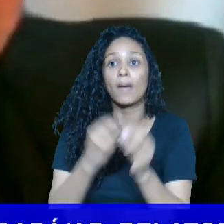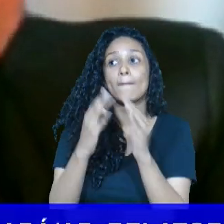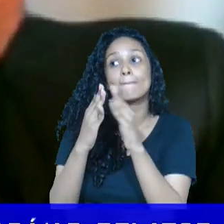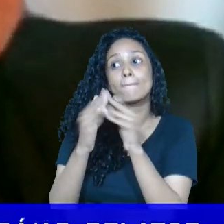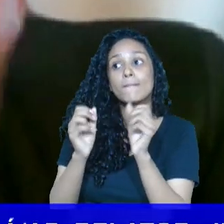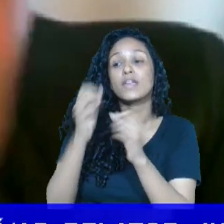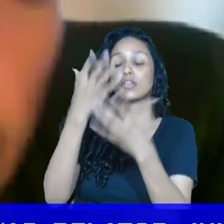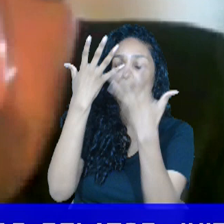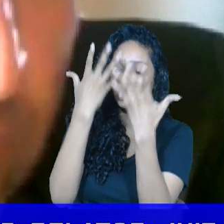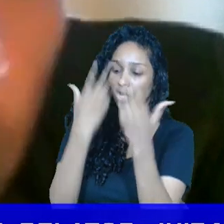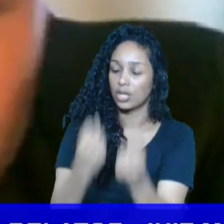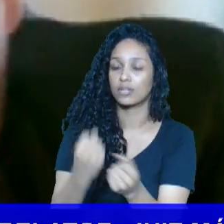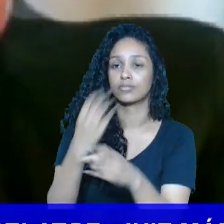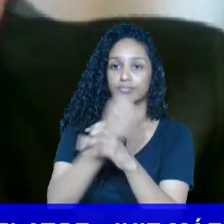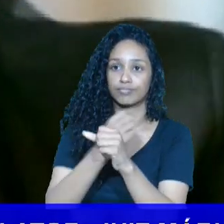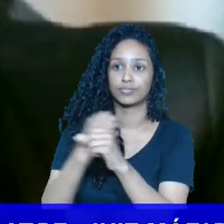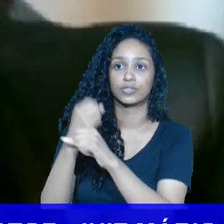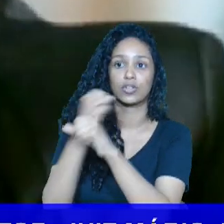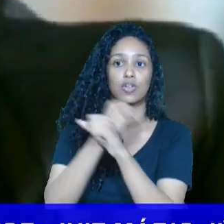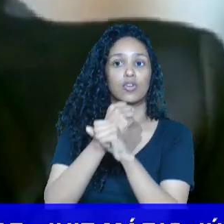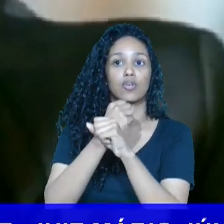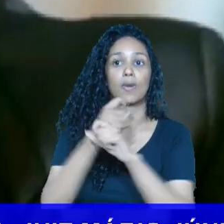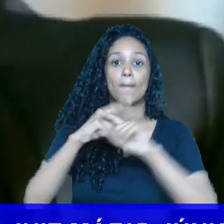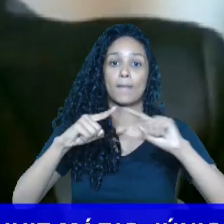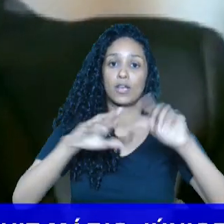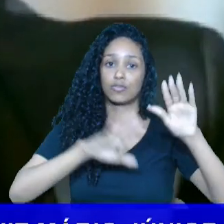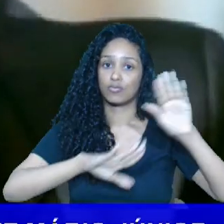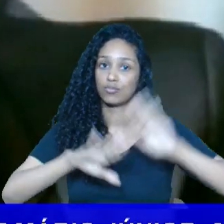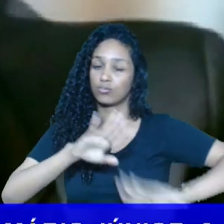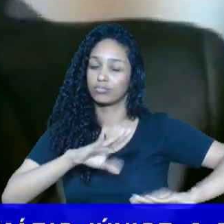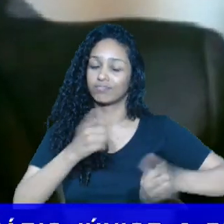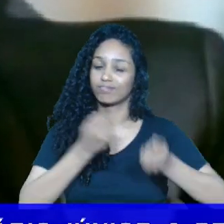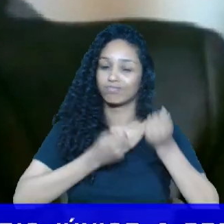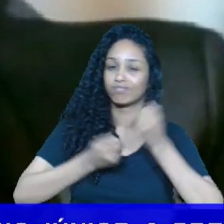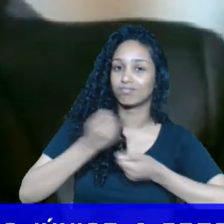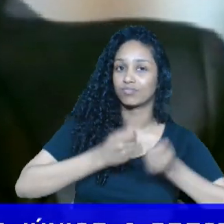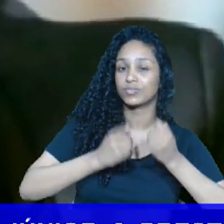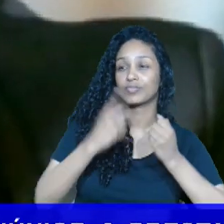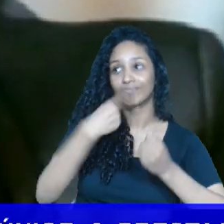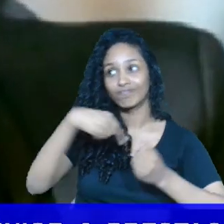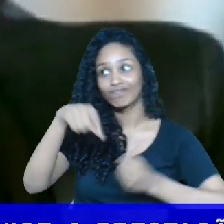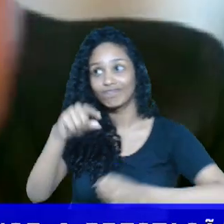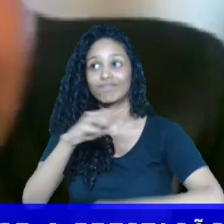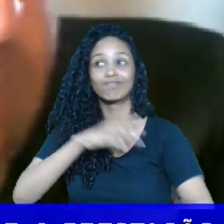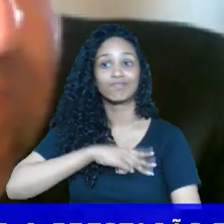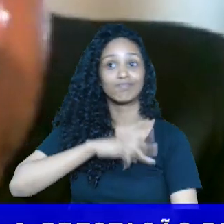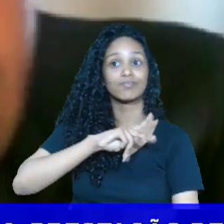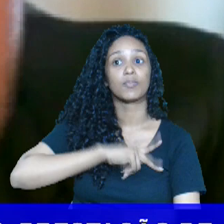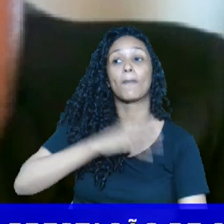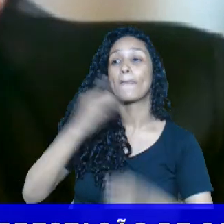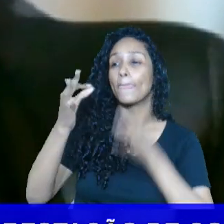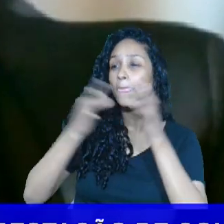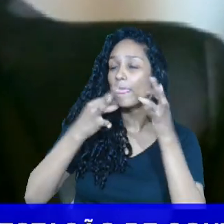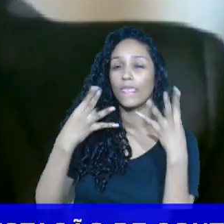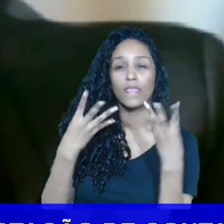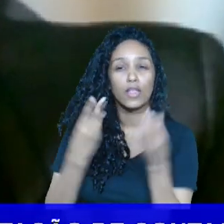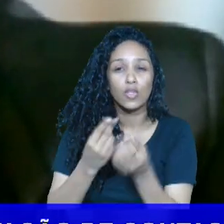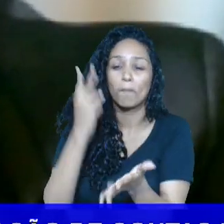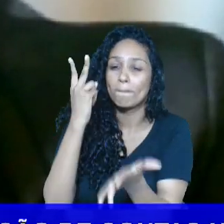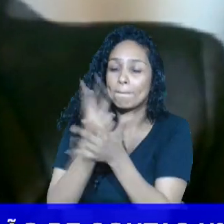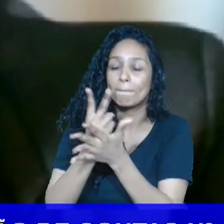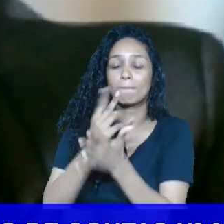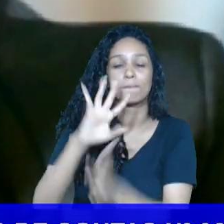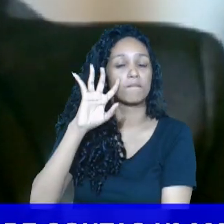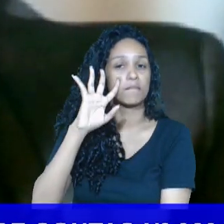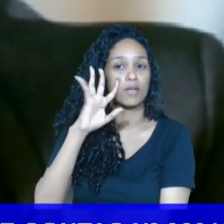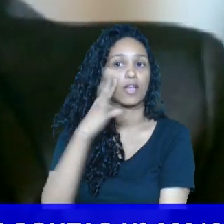a aprovação das contas com ressalvas. Os autos foram ao Ministério Público Eleitoral, que se manifestou exatamente no mesmo sentido,